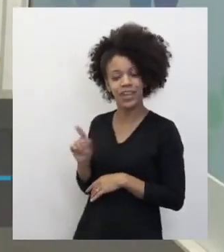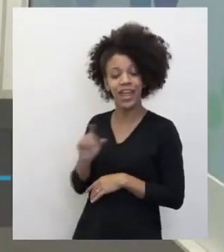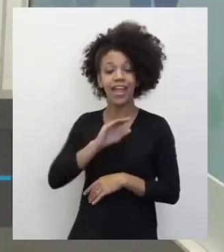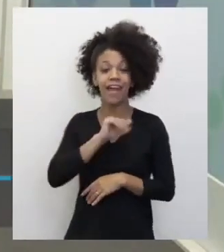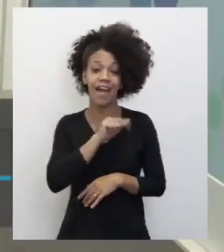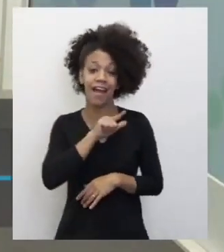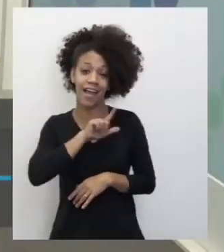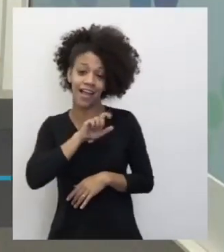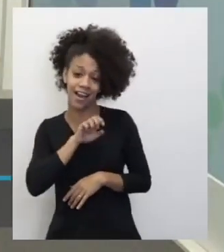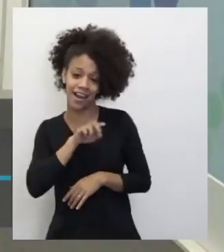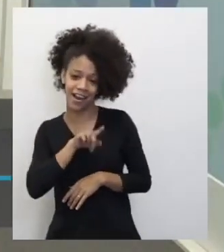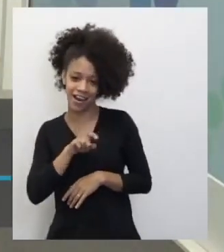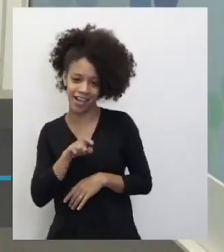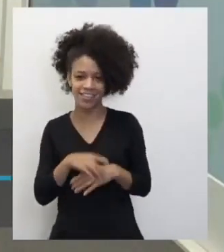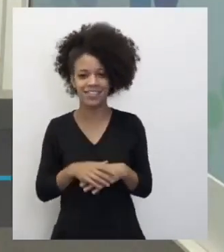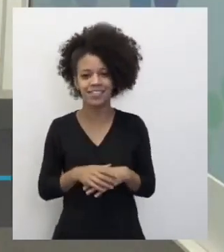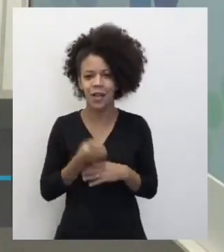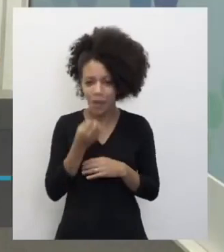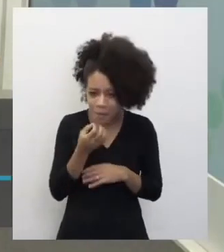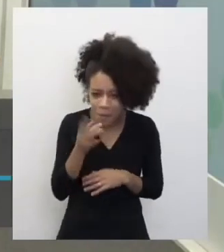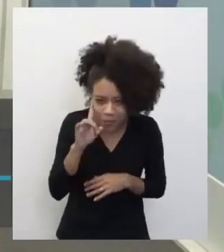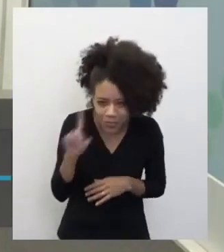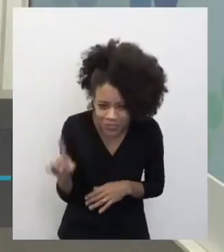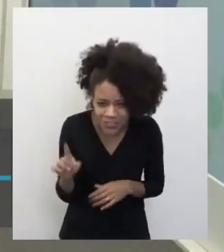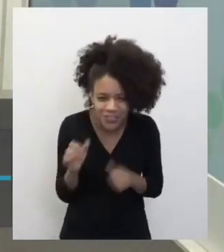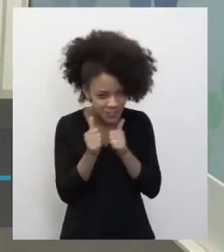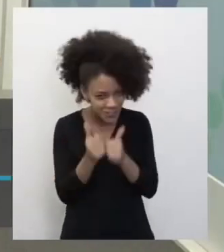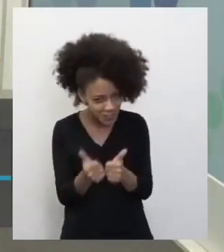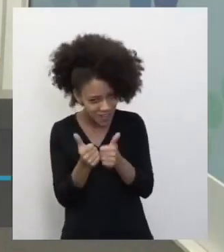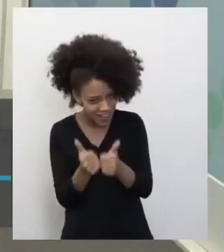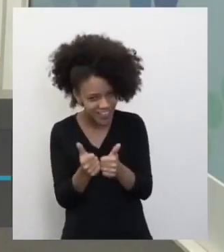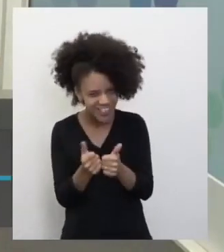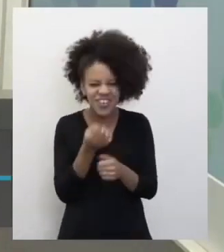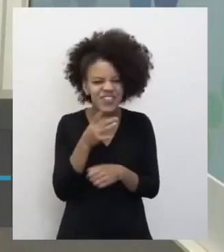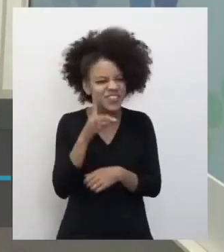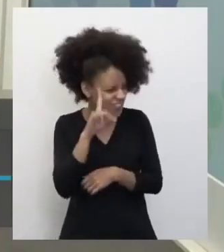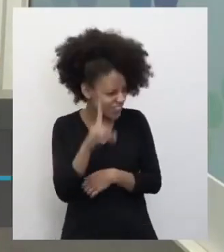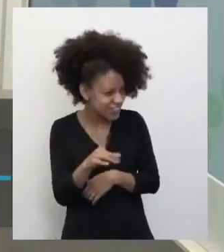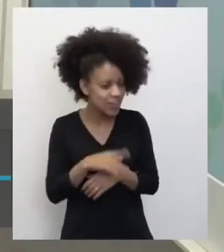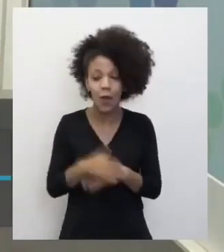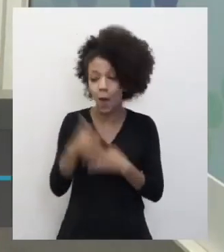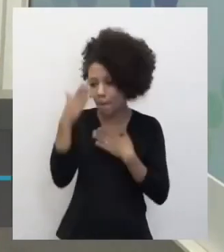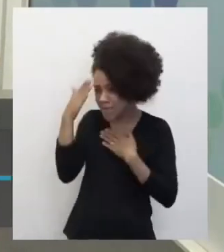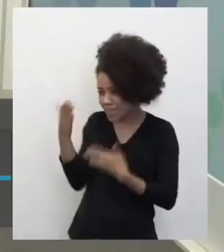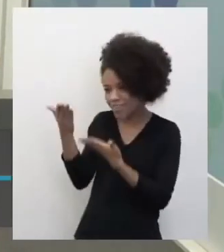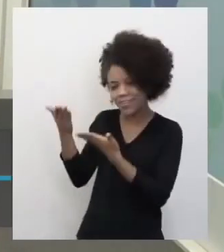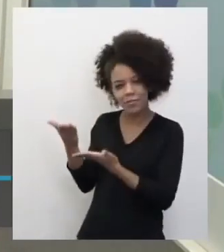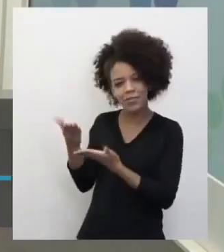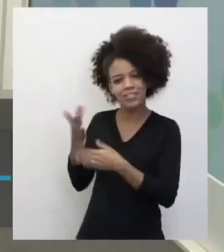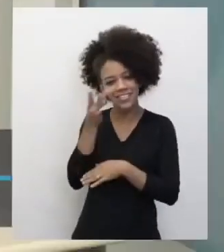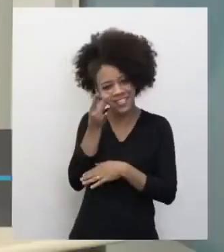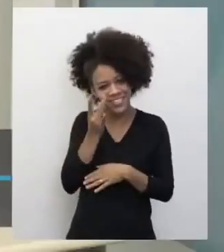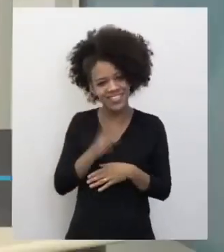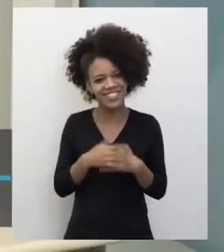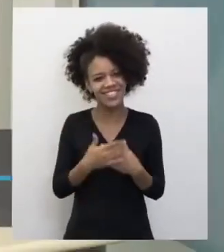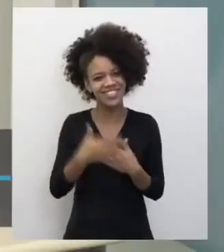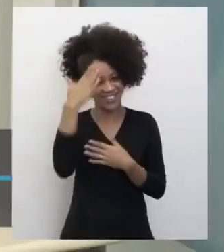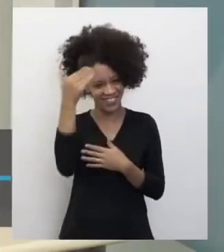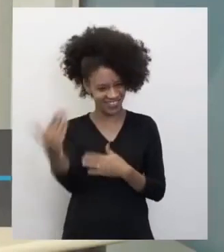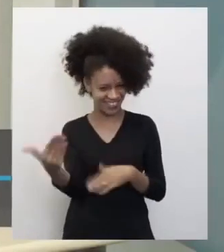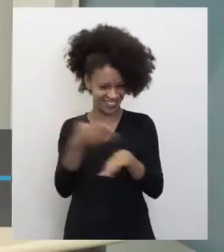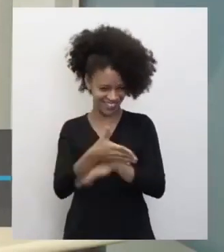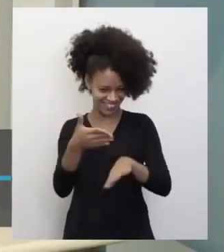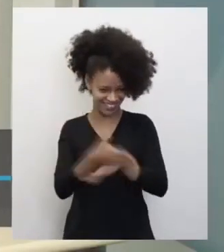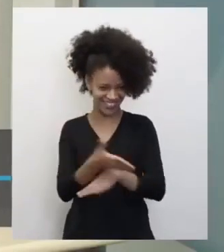ok? Bom dia, Boca. Tudo bem? Bom dia, professora. Muito obrigada, viu, pela sua presença aqui. Para mim é uma honra